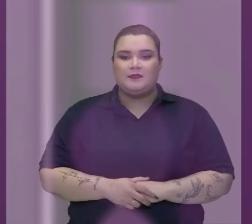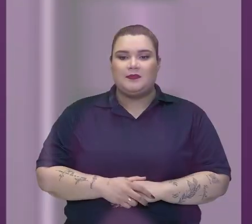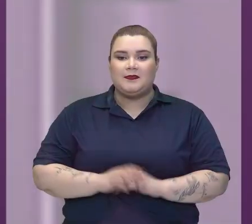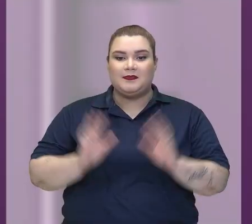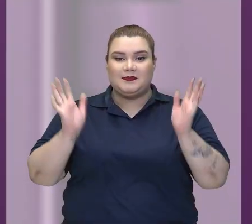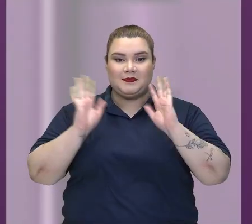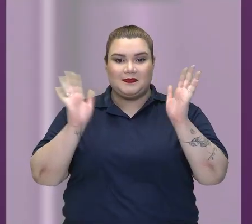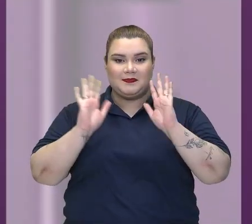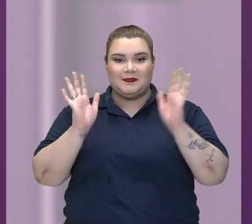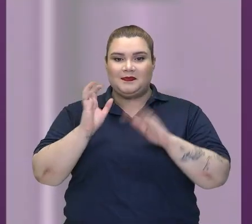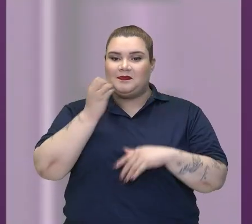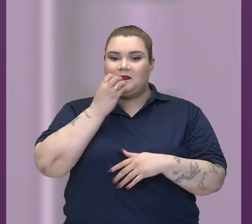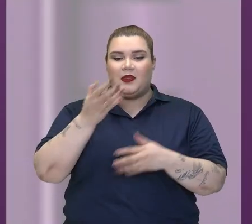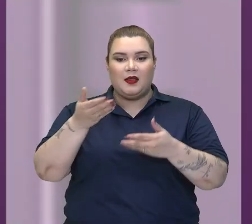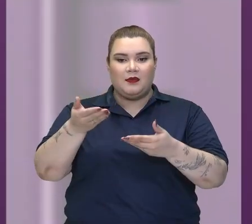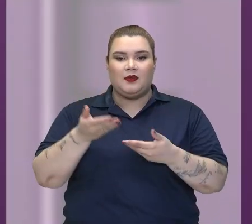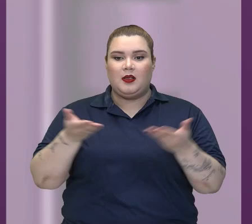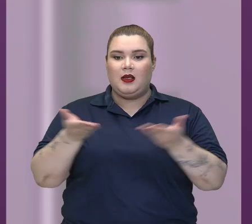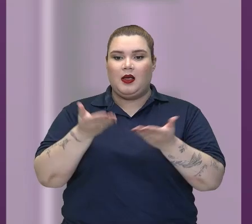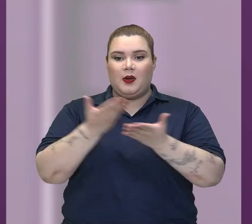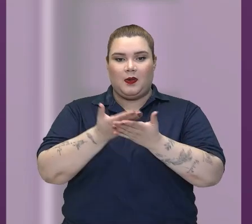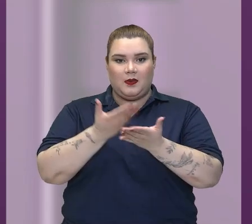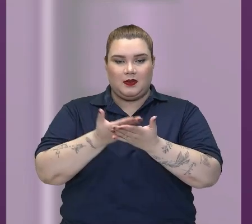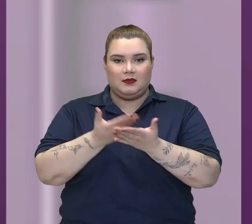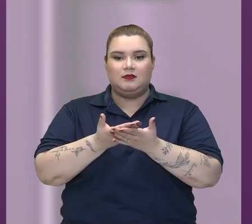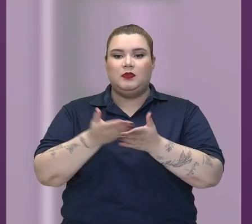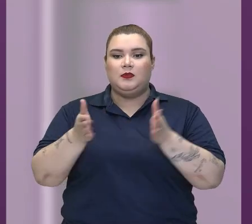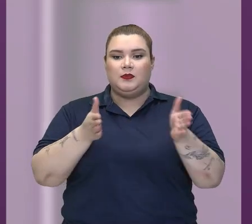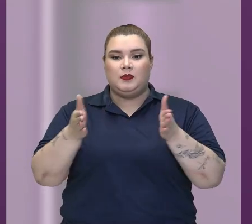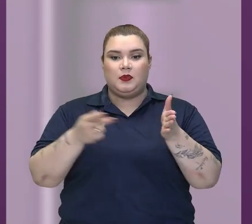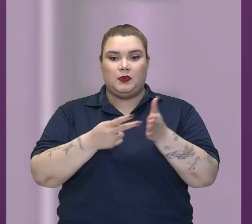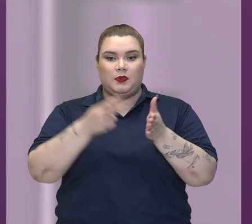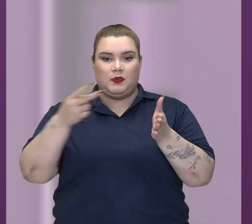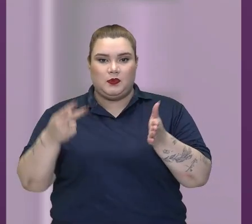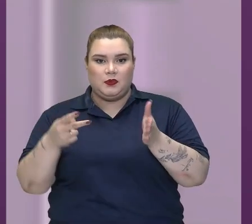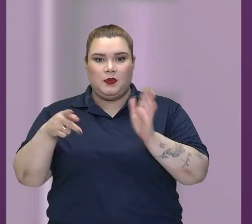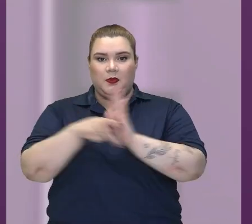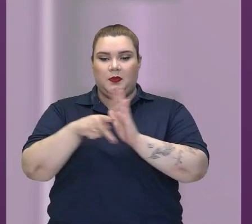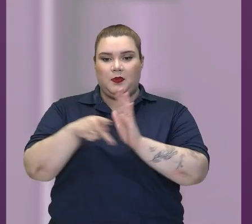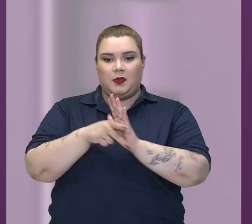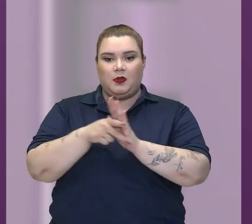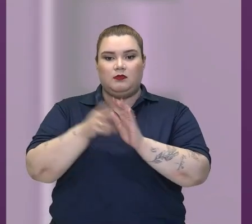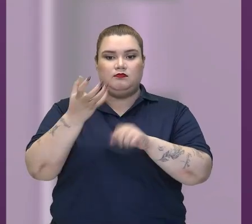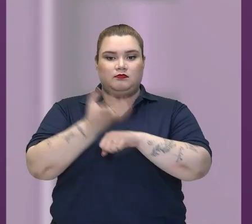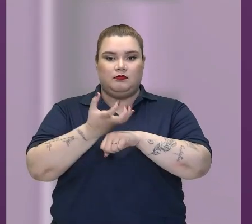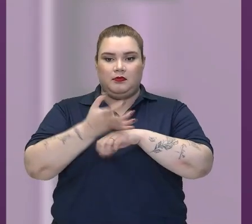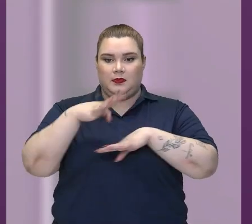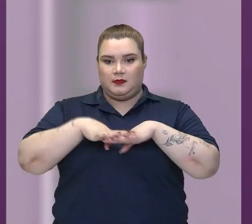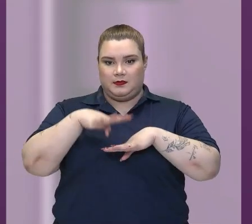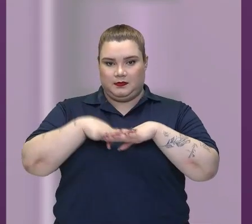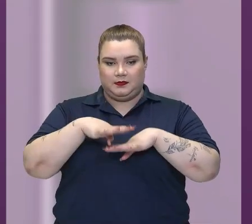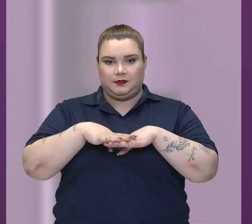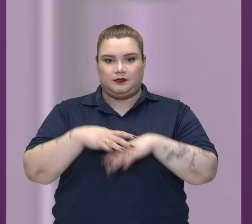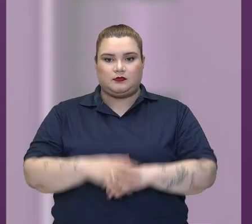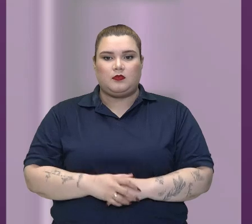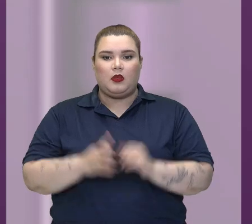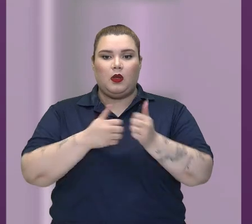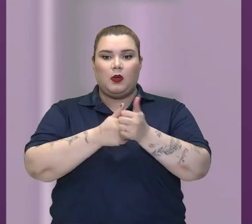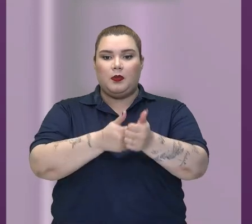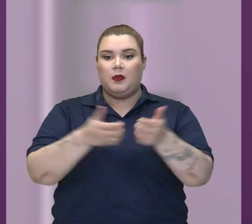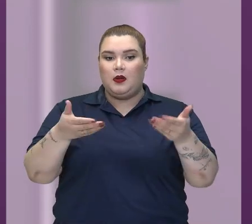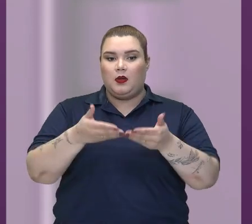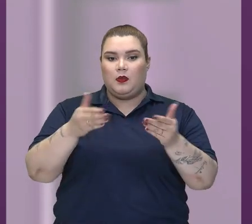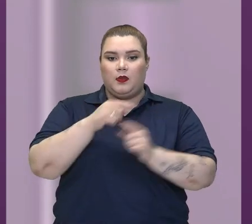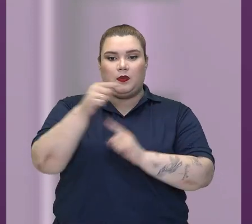Muito bem, seja bem-vindo a mais uma aula aqui da unidade 2 do componente matemática. Acompanhe comigo